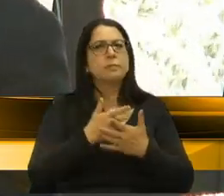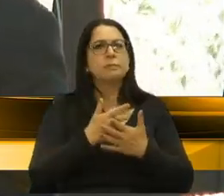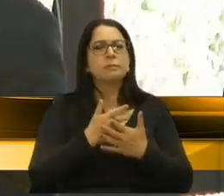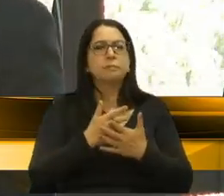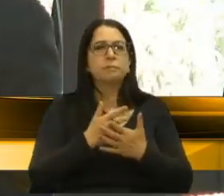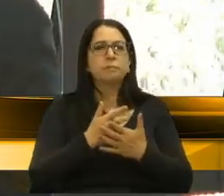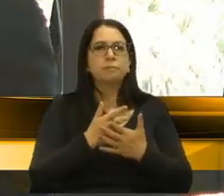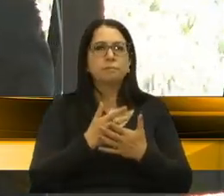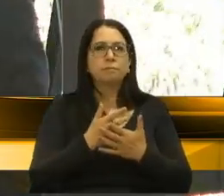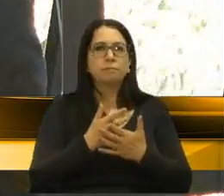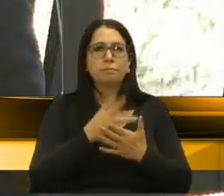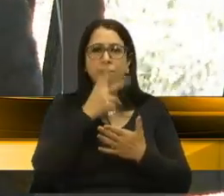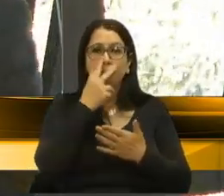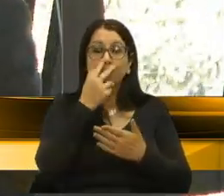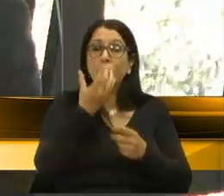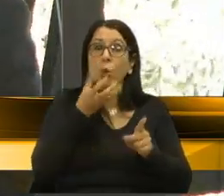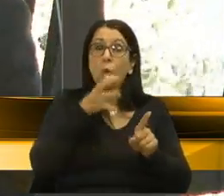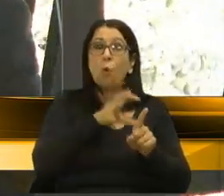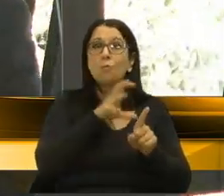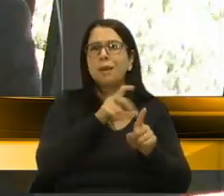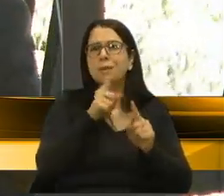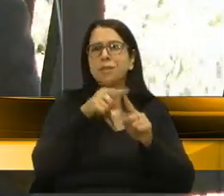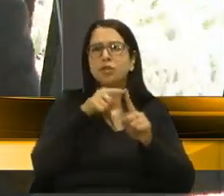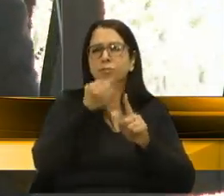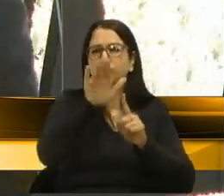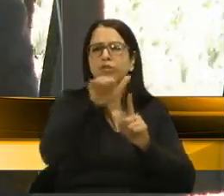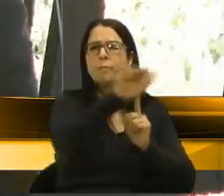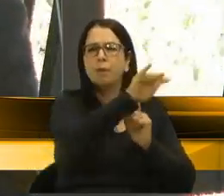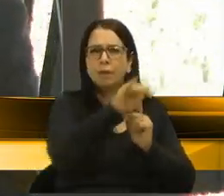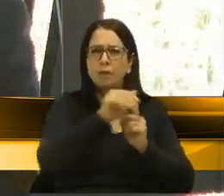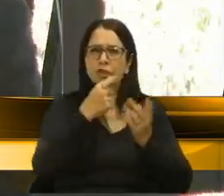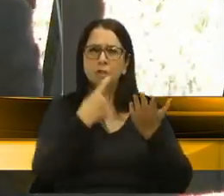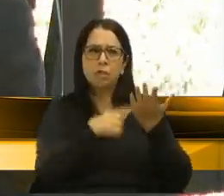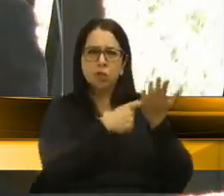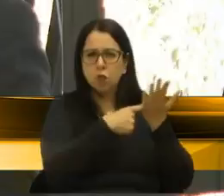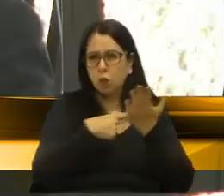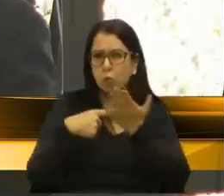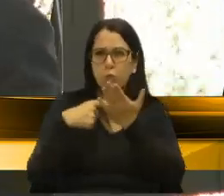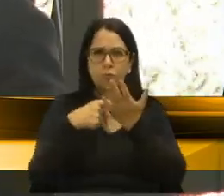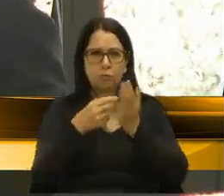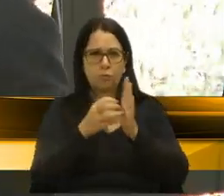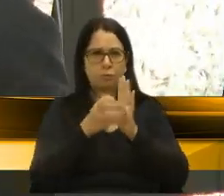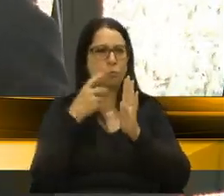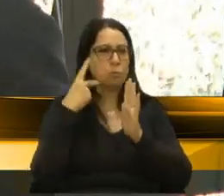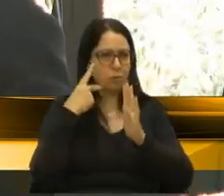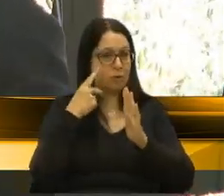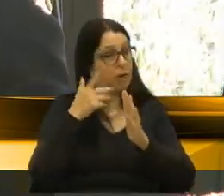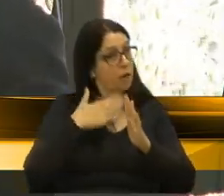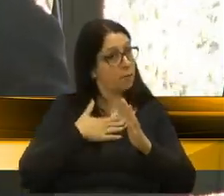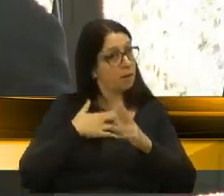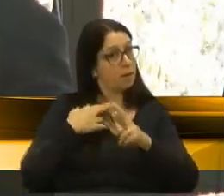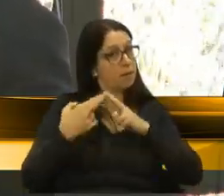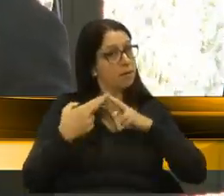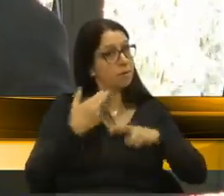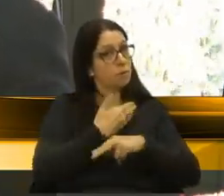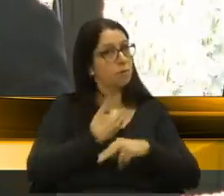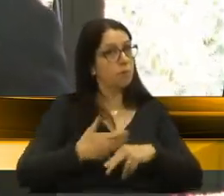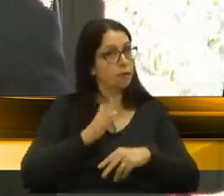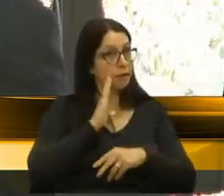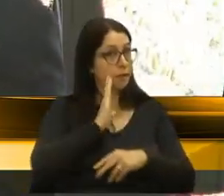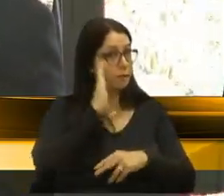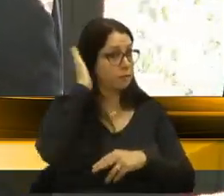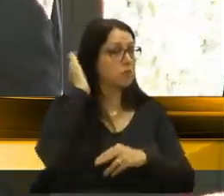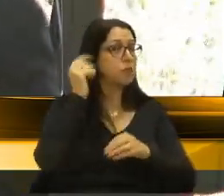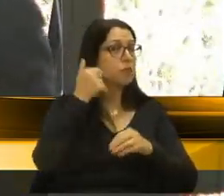ser contrário a esse tipo de nomeação de acordo político. E essa era a minha relação com o governo Guerra. Eu vinha na